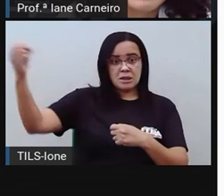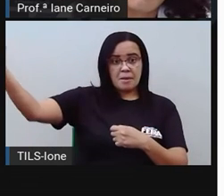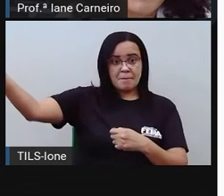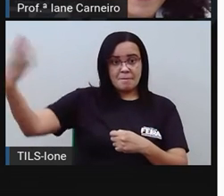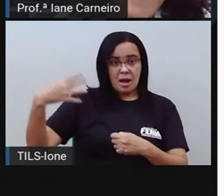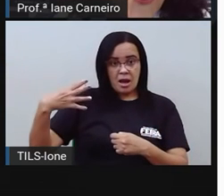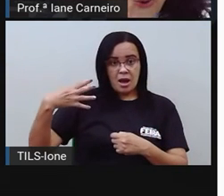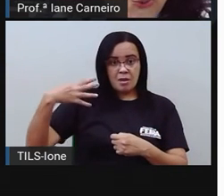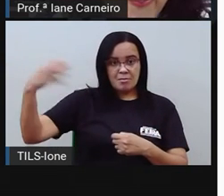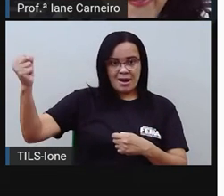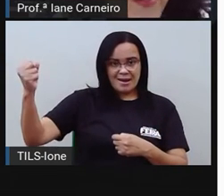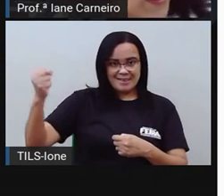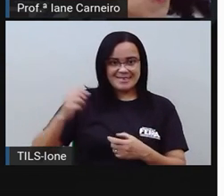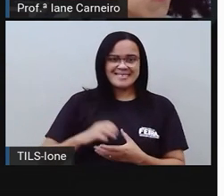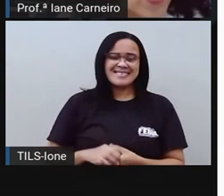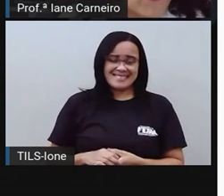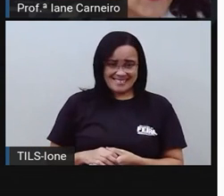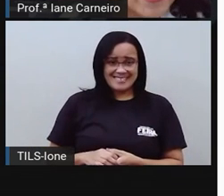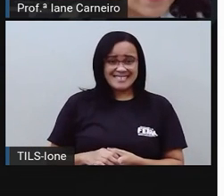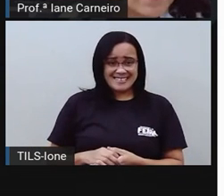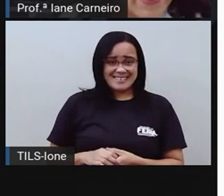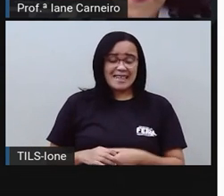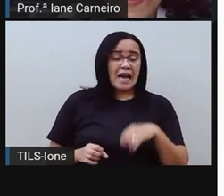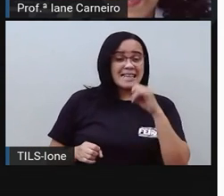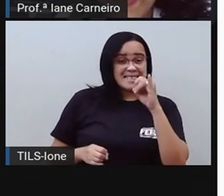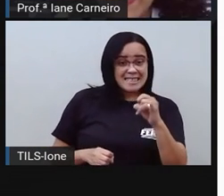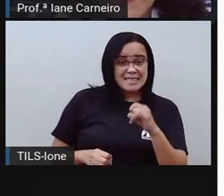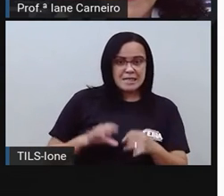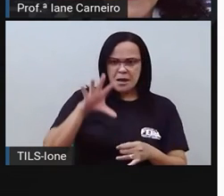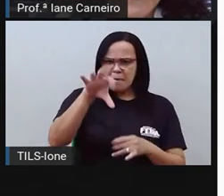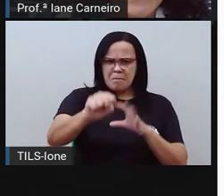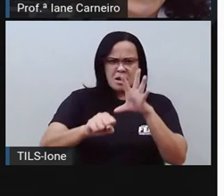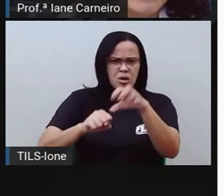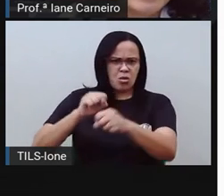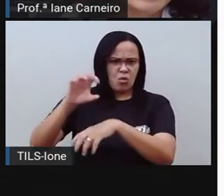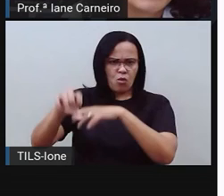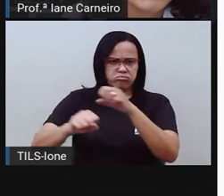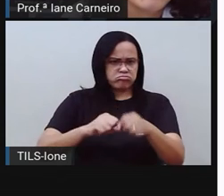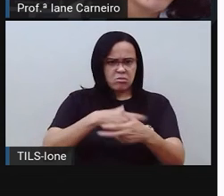Se você pegou uma coisa, né? Eu peguei ali